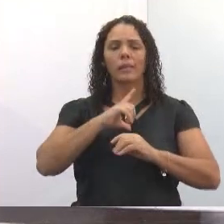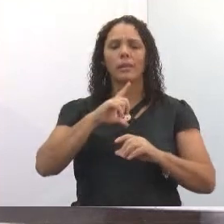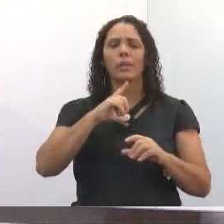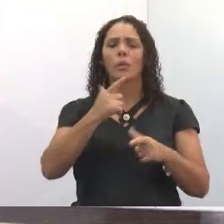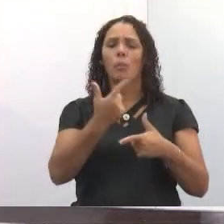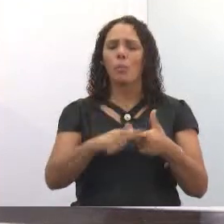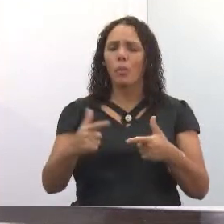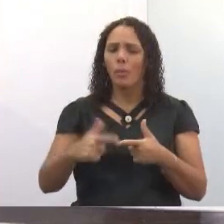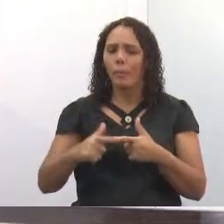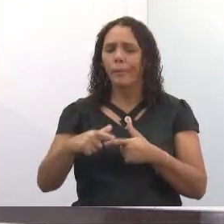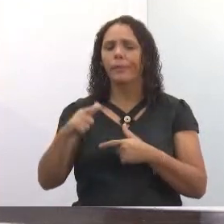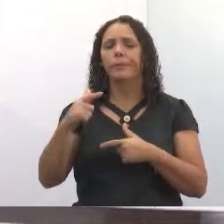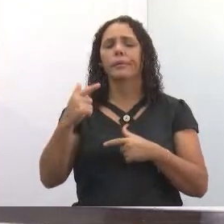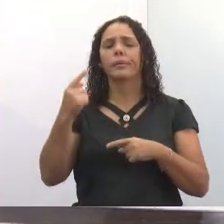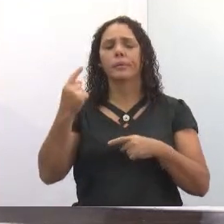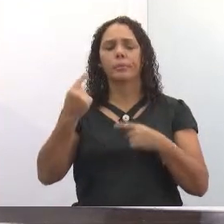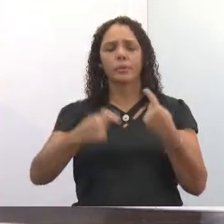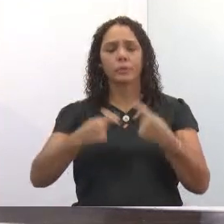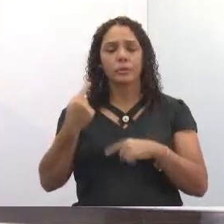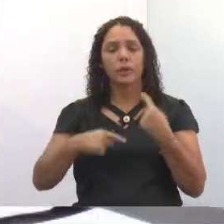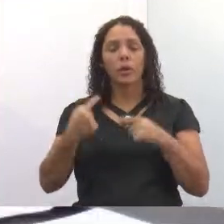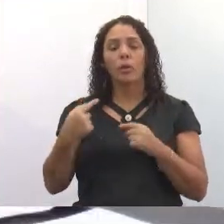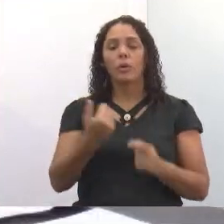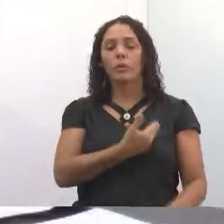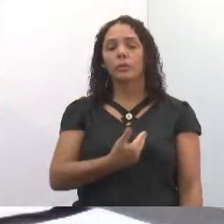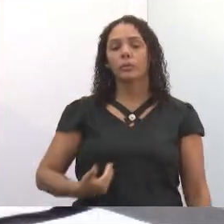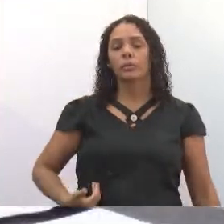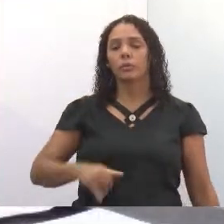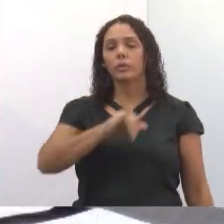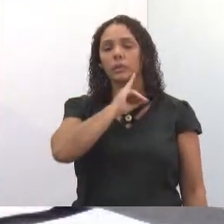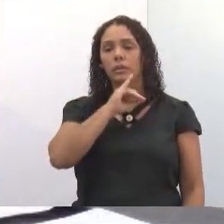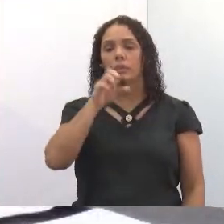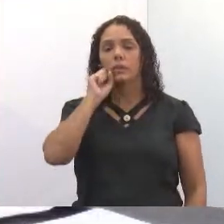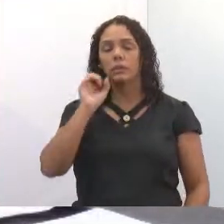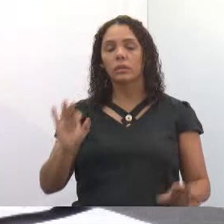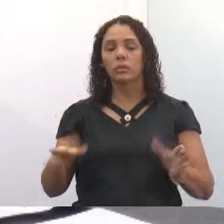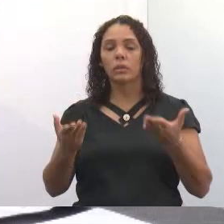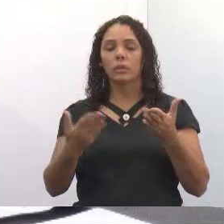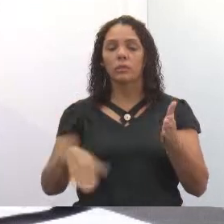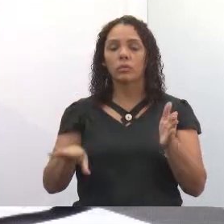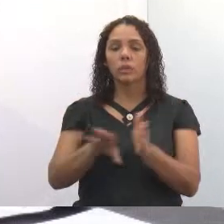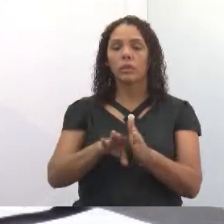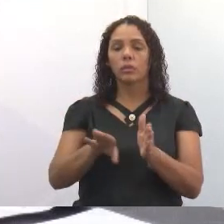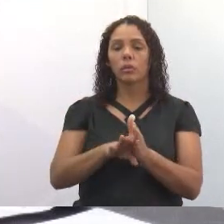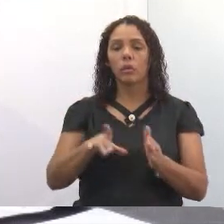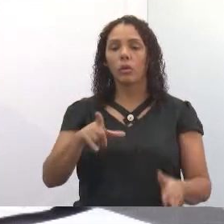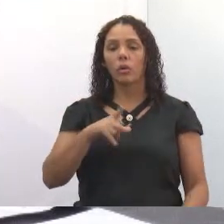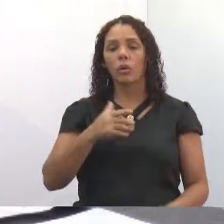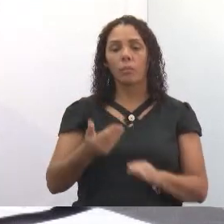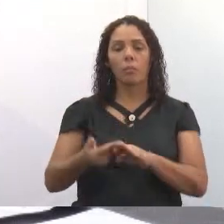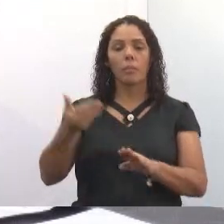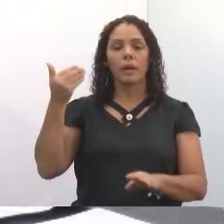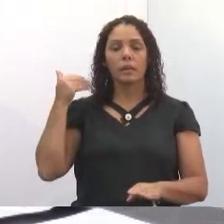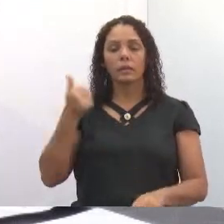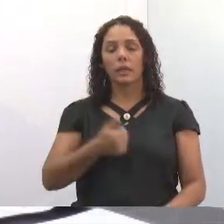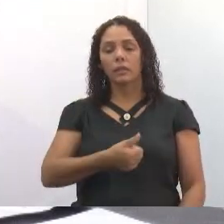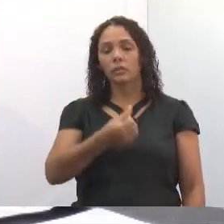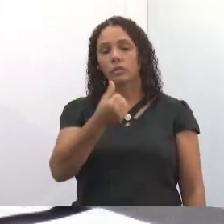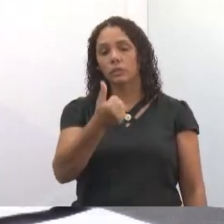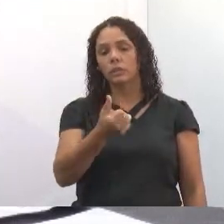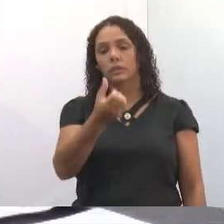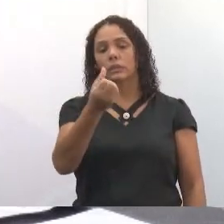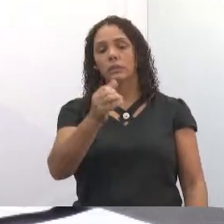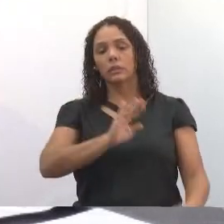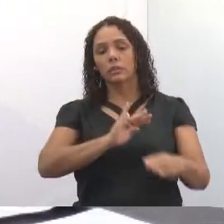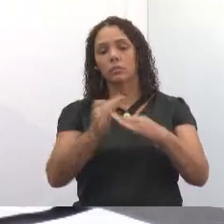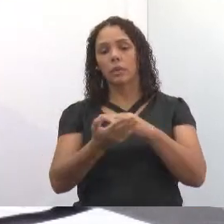toda essa discussão. E no governo Isaías, quando chegou o governo Isaías, era 16 bairros daquela região